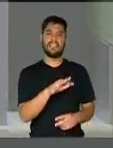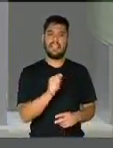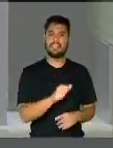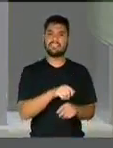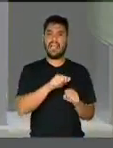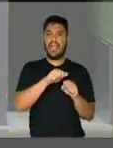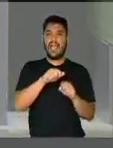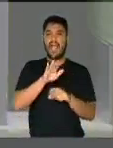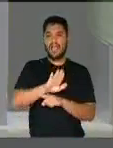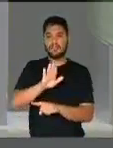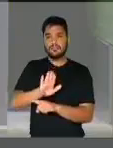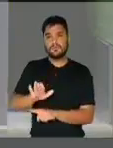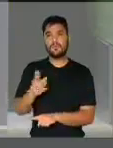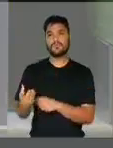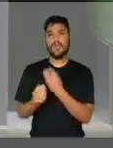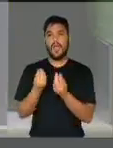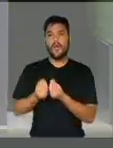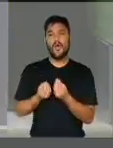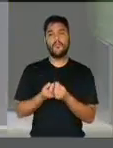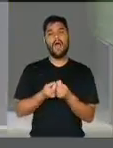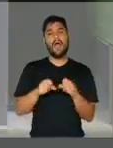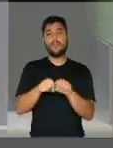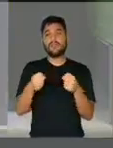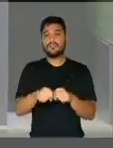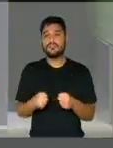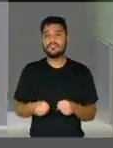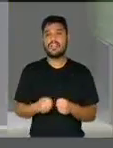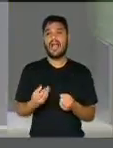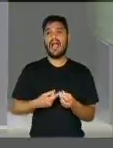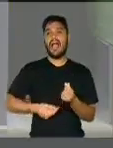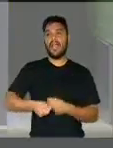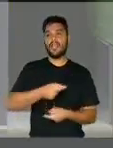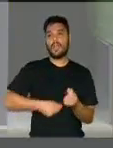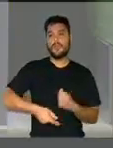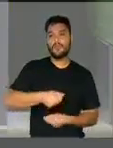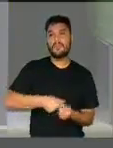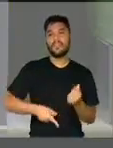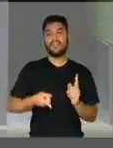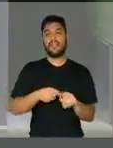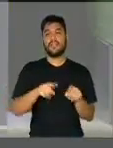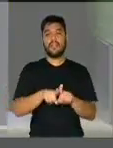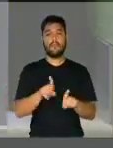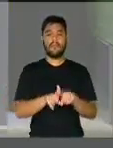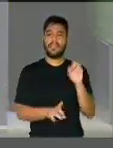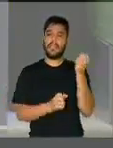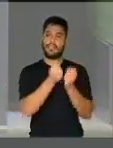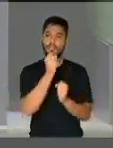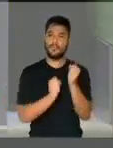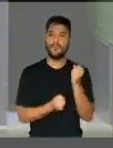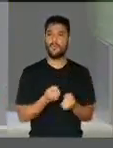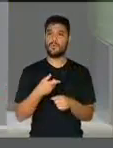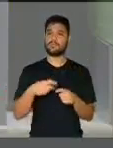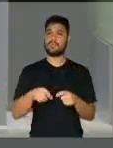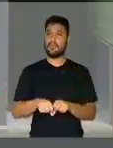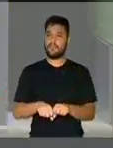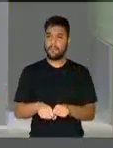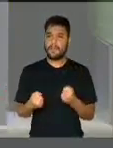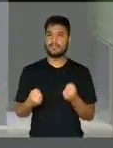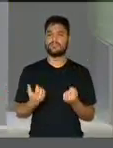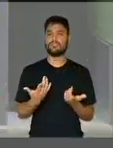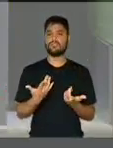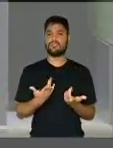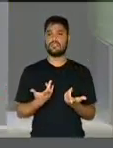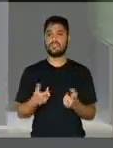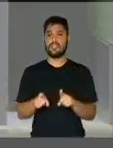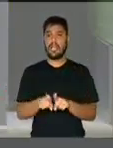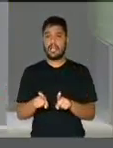do desmonte da economia nacional, o desmonte do setor produtivo nacional, o desmonte